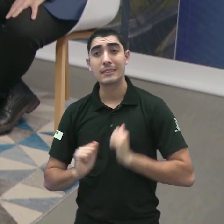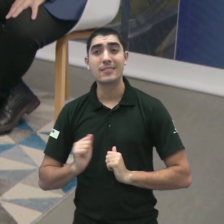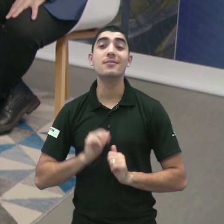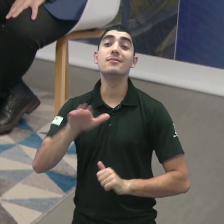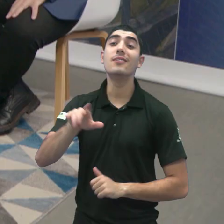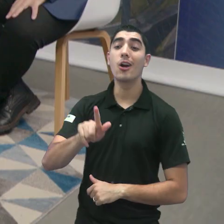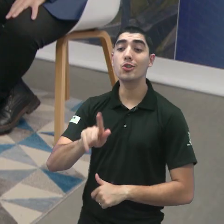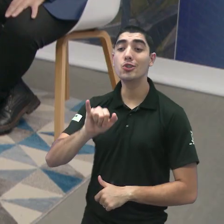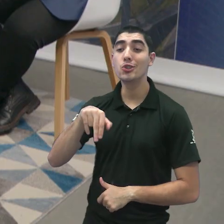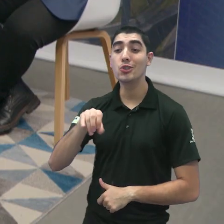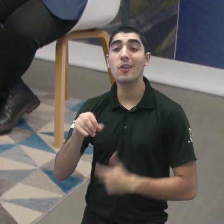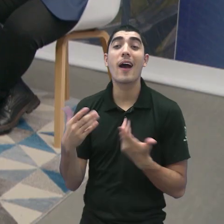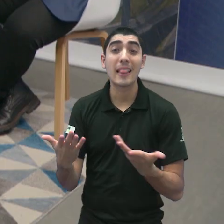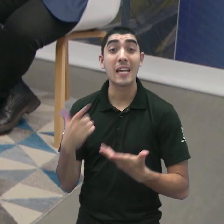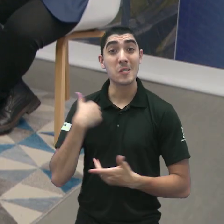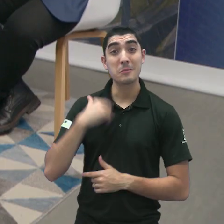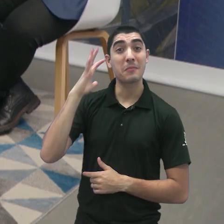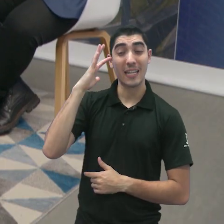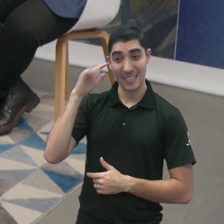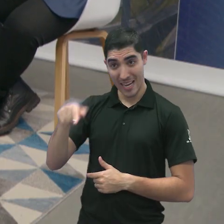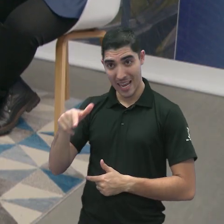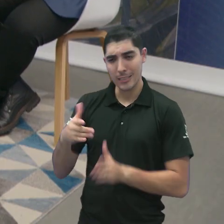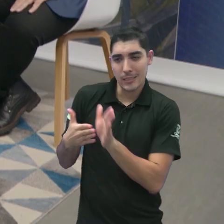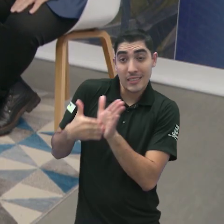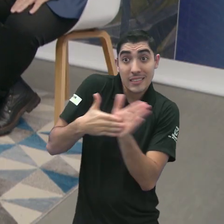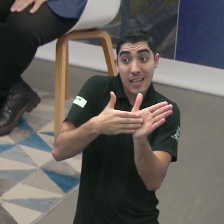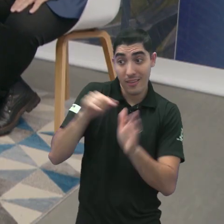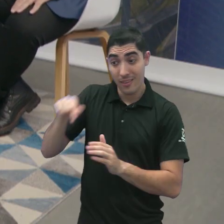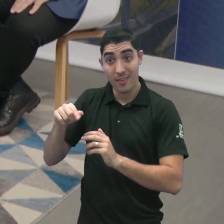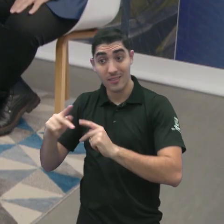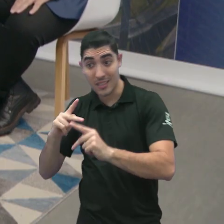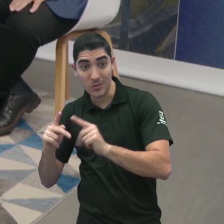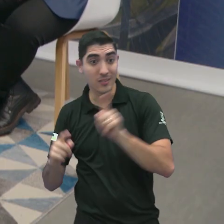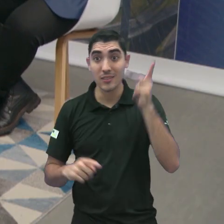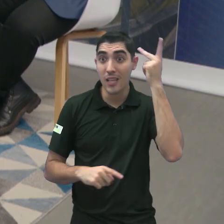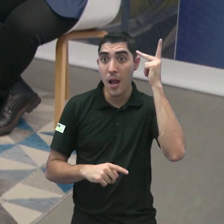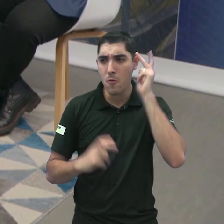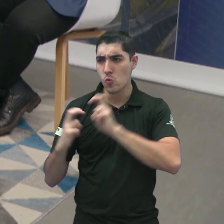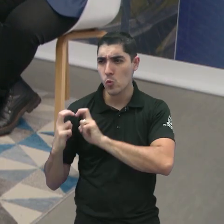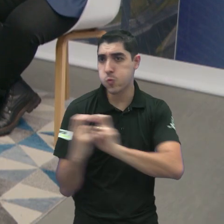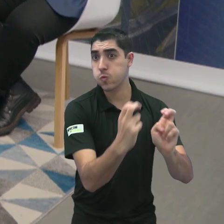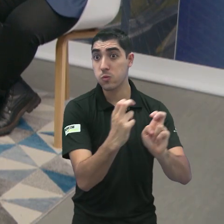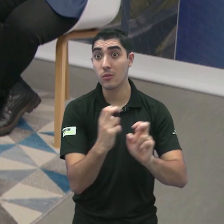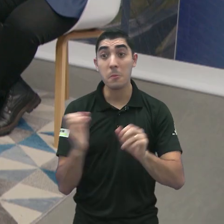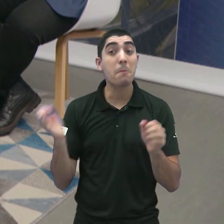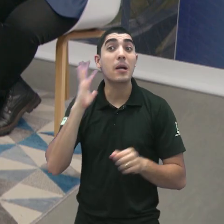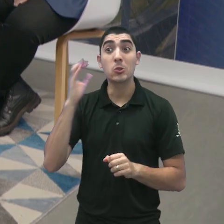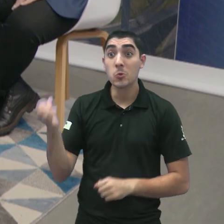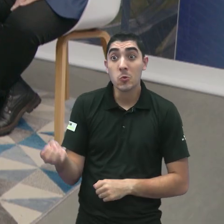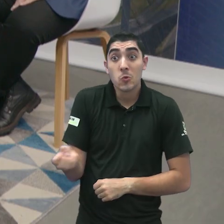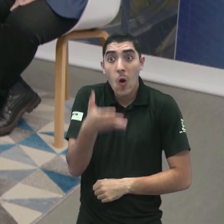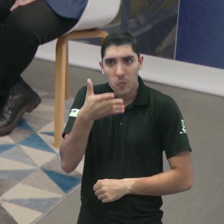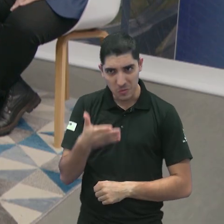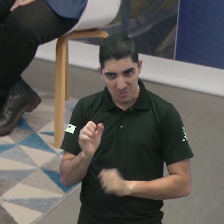Esse projeto, né, do trem São José dos Campos, São Paulo, Gino, ele pode marcar uma nova fase dos trens regionais